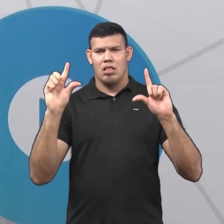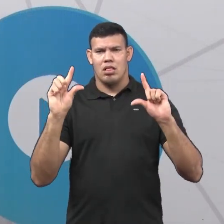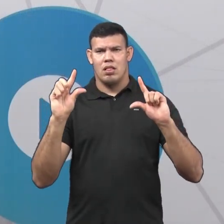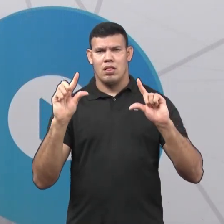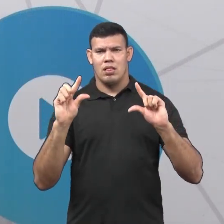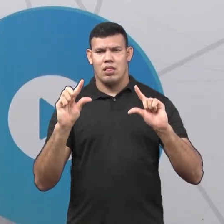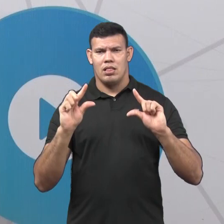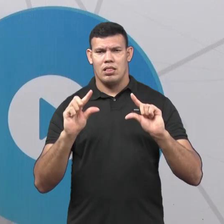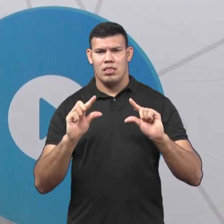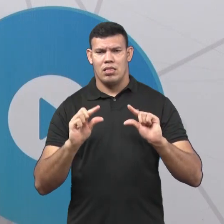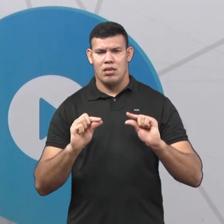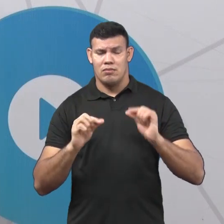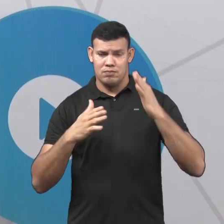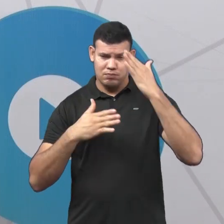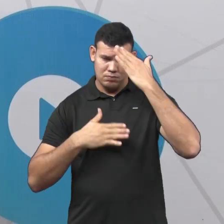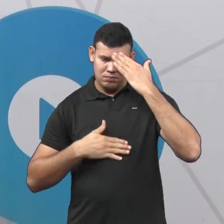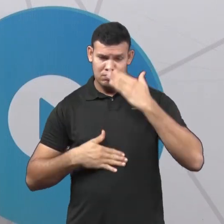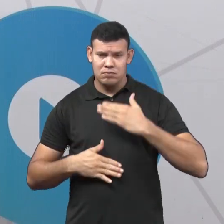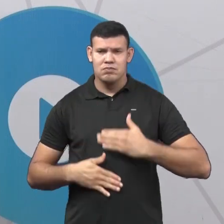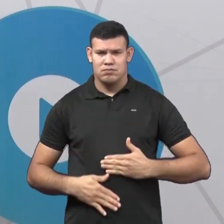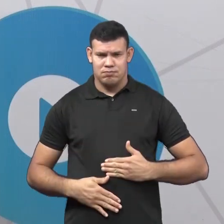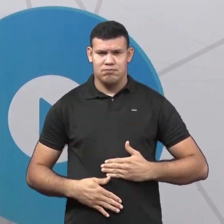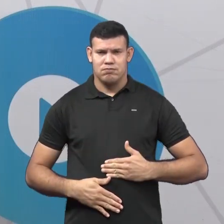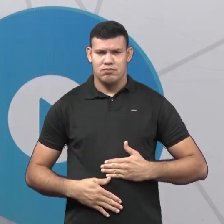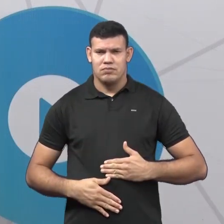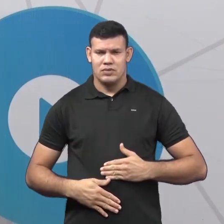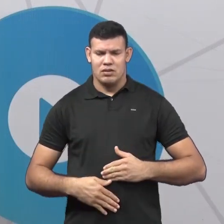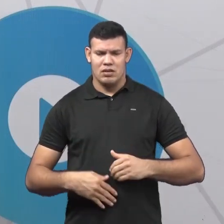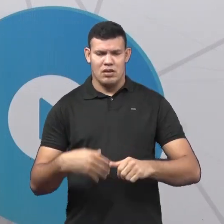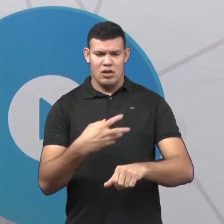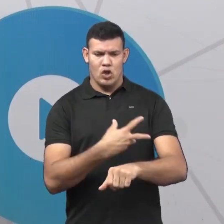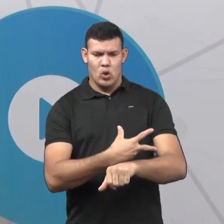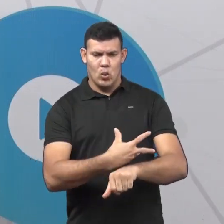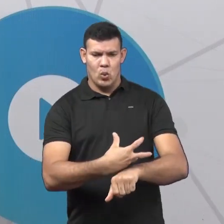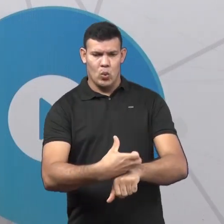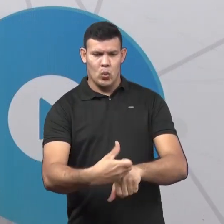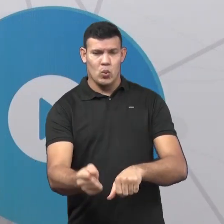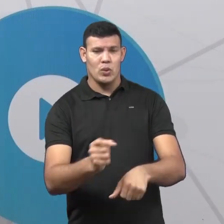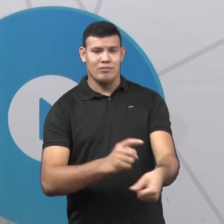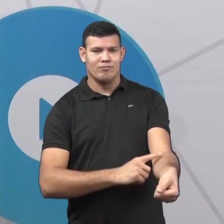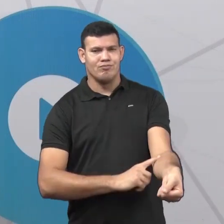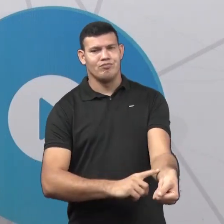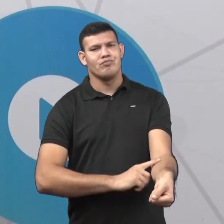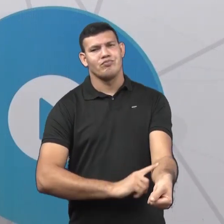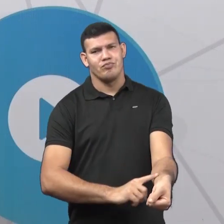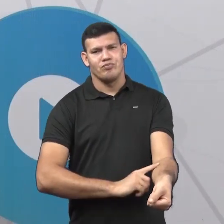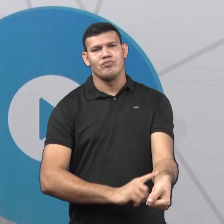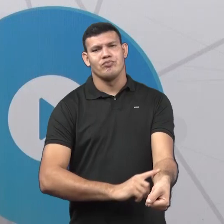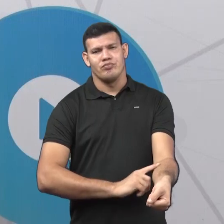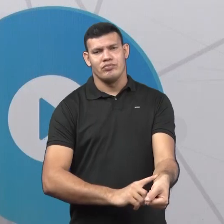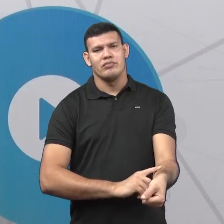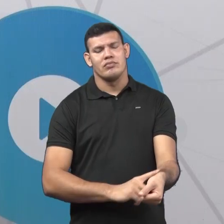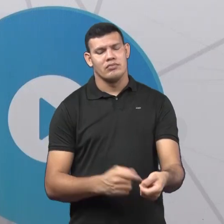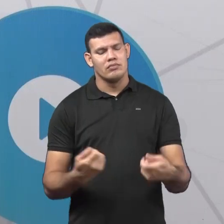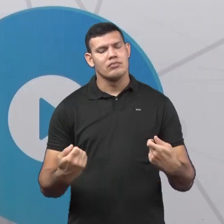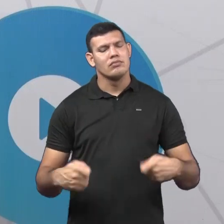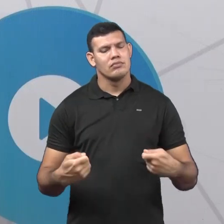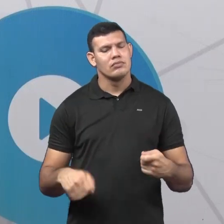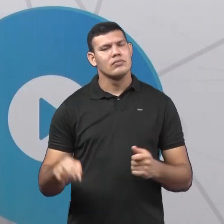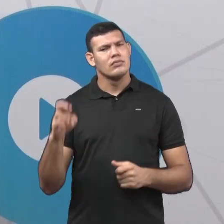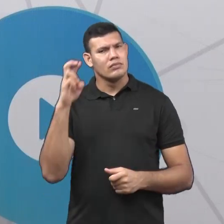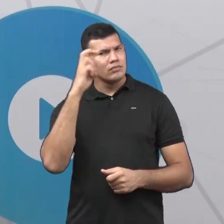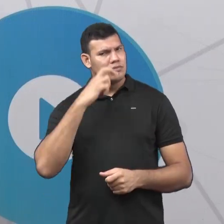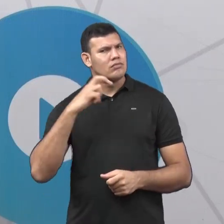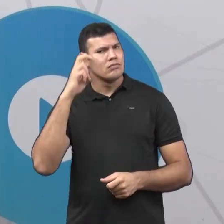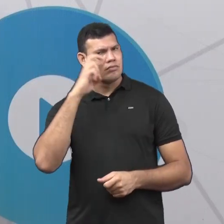nosso corpo, a tendência que a gente possa ter uma hemorragia é muito maior. Por isso que a gente faz esse monitoramento